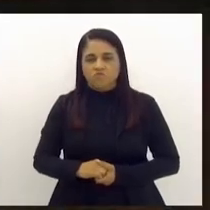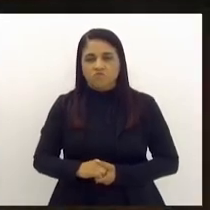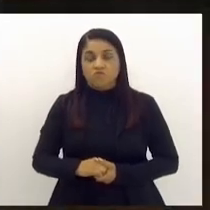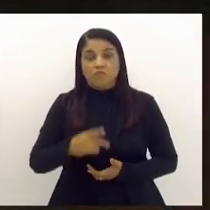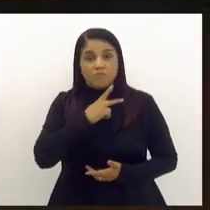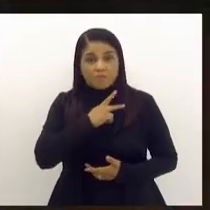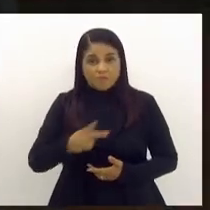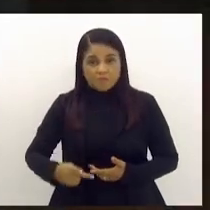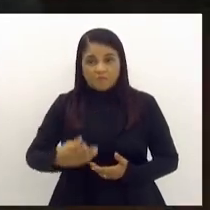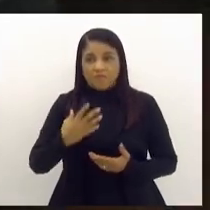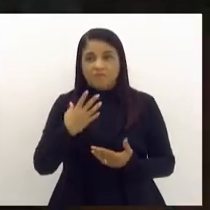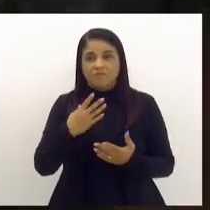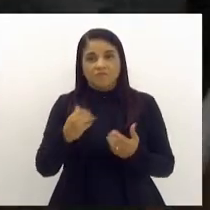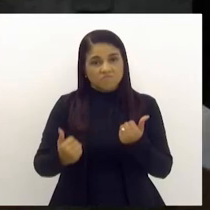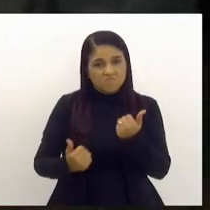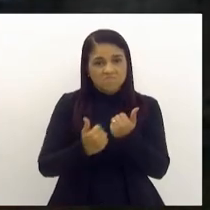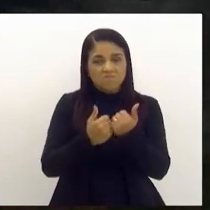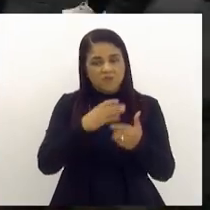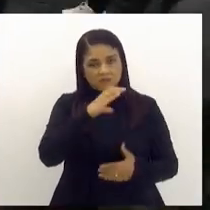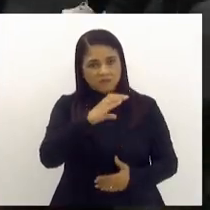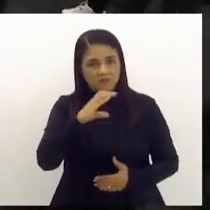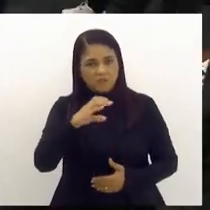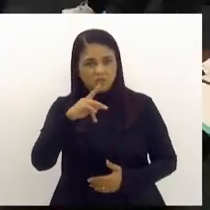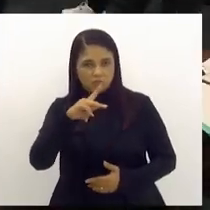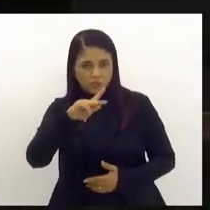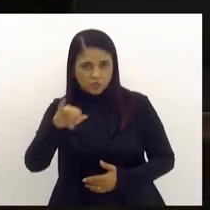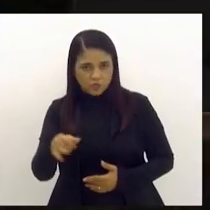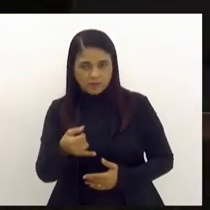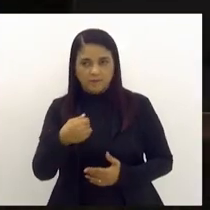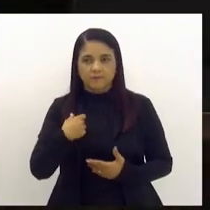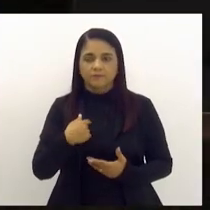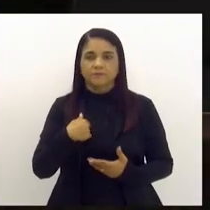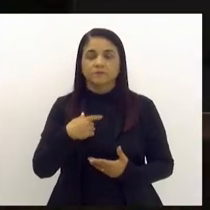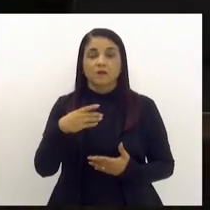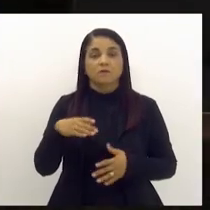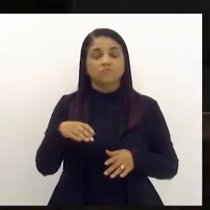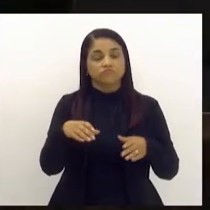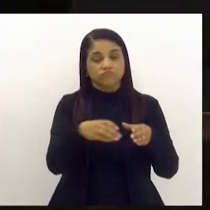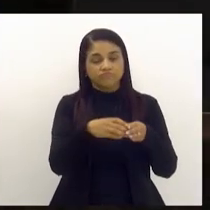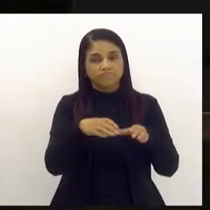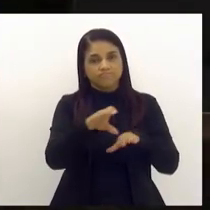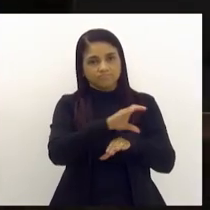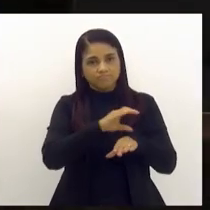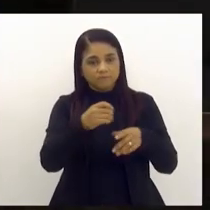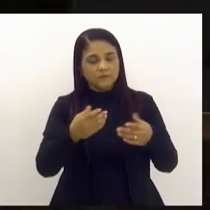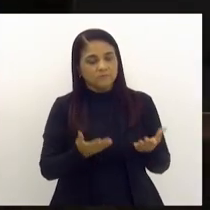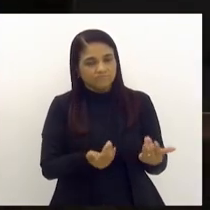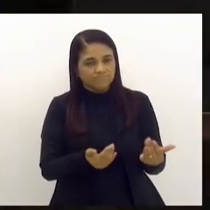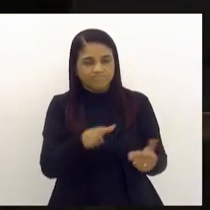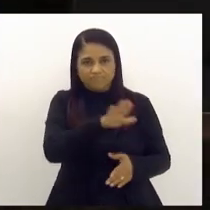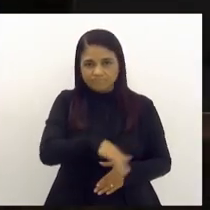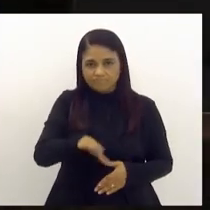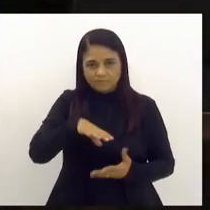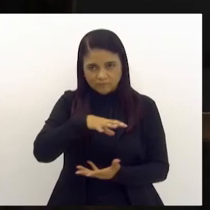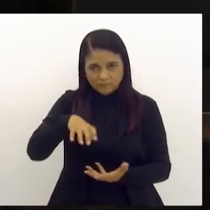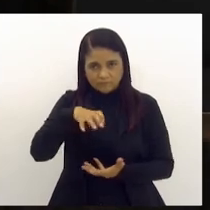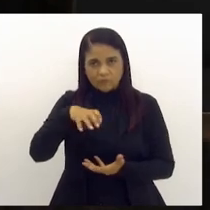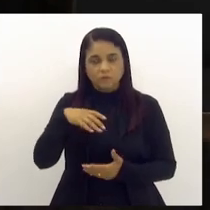Senhor presidente, favorável com a CCJ. Muito obrigado. Pela Comissão de Assuntos da Criança, Adolescente e do Idoso, deputado Munir Neto.